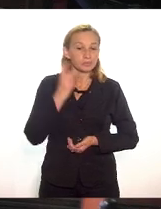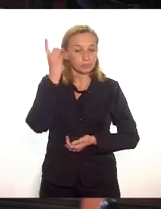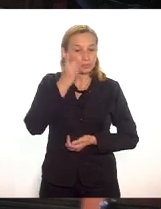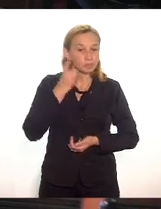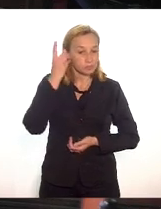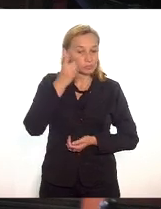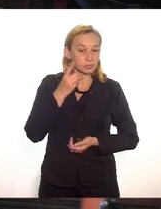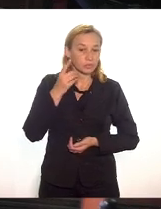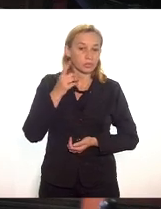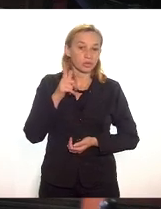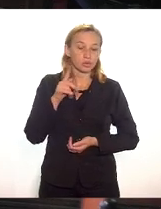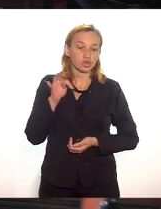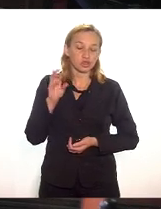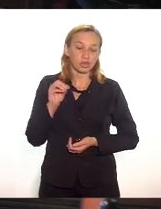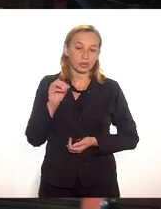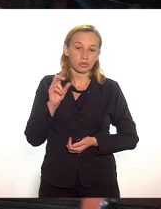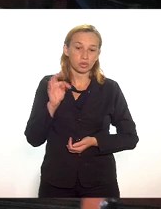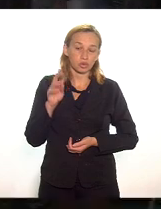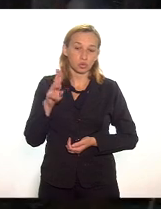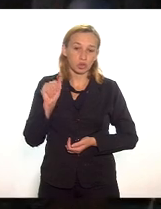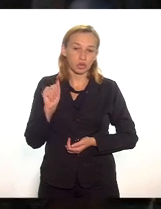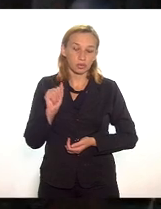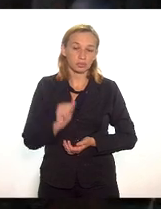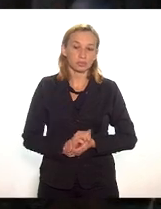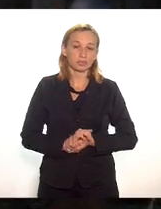Deputado Gustavo Tutuca.